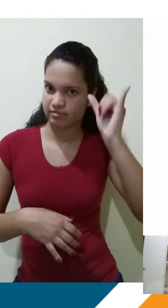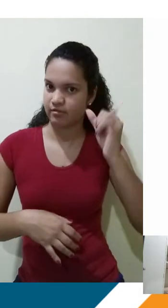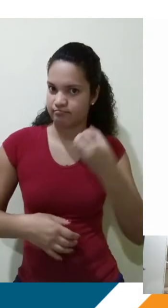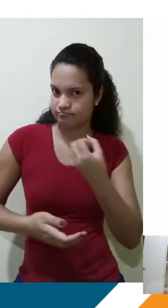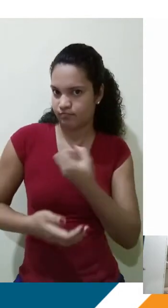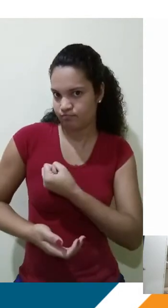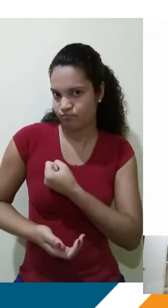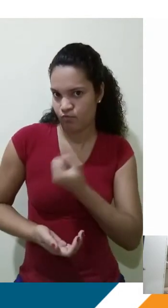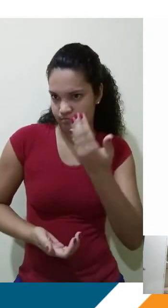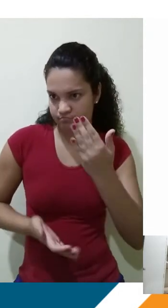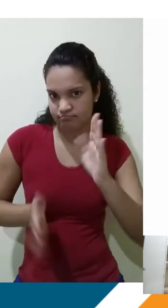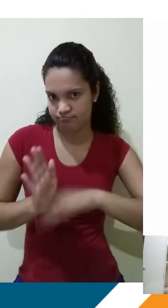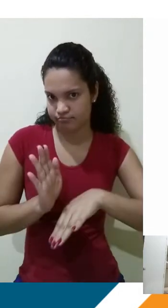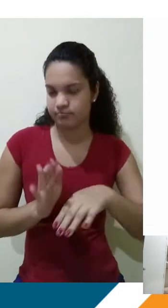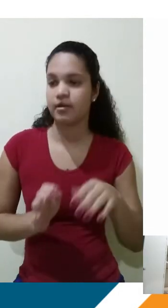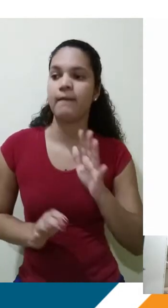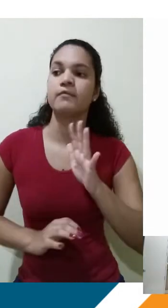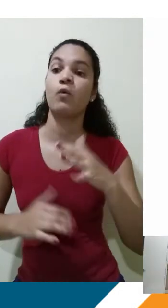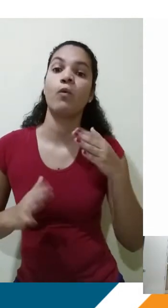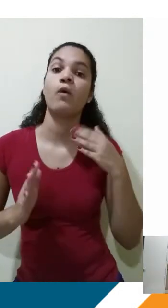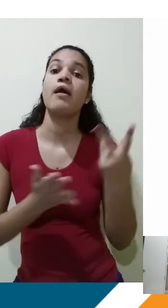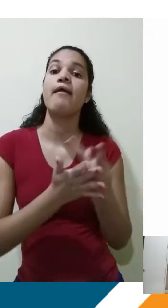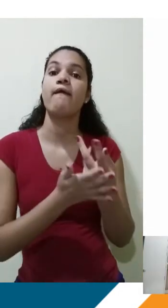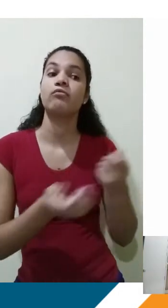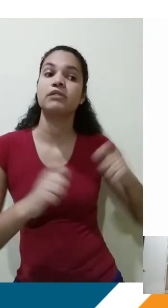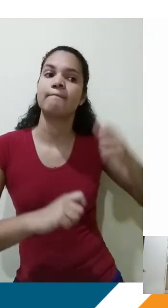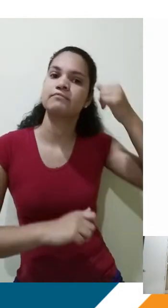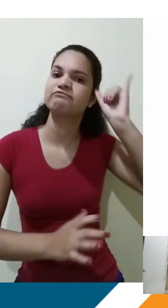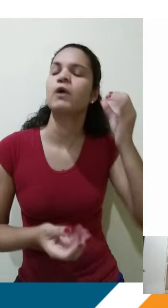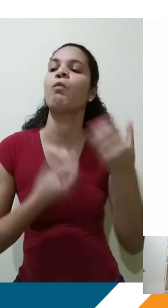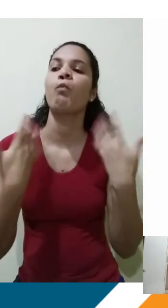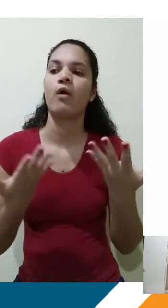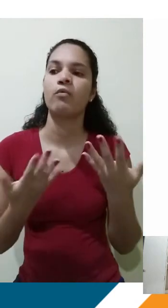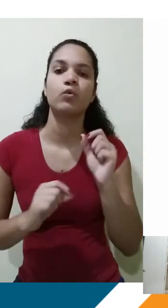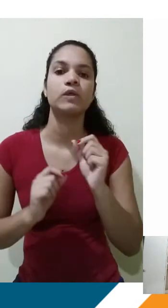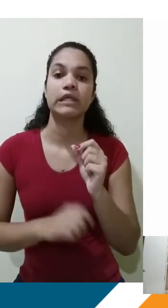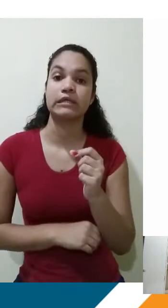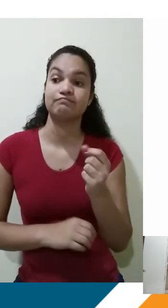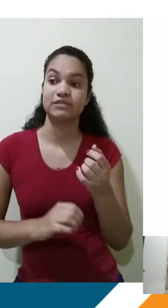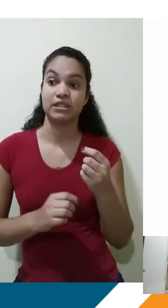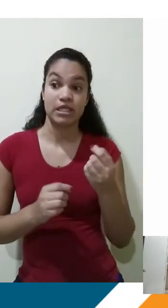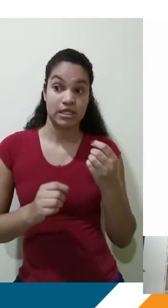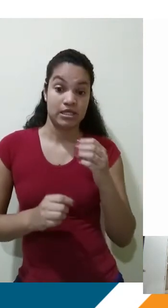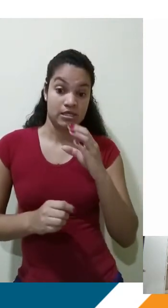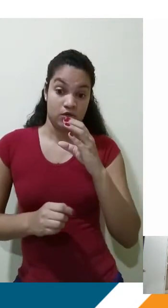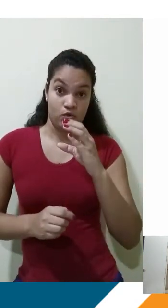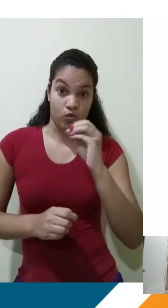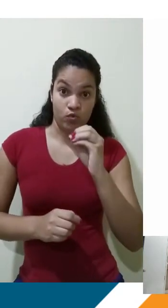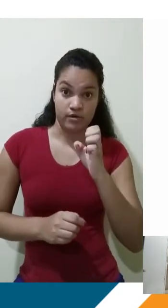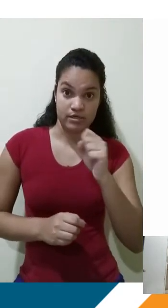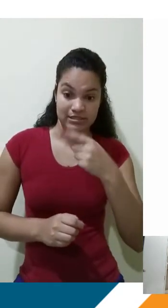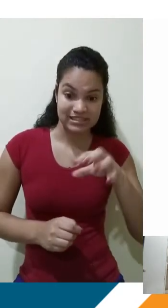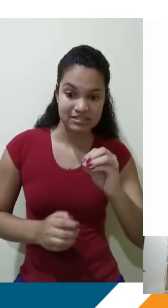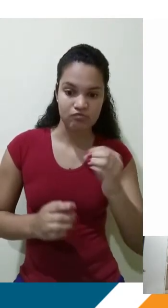do Enem e para os demais vestibulares, mas aqui o nosso foco é no Enem, claro. O primeiro deles é a inadequação coesiva, que significa que eu estou aplicando um coesivo de maneira